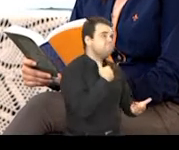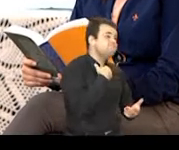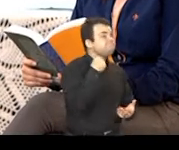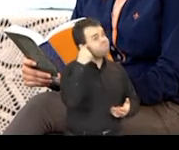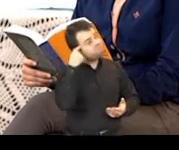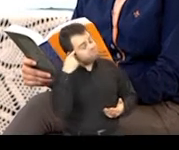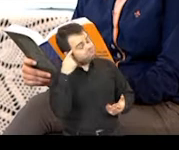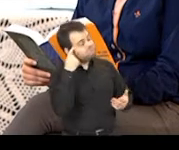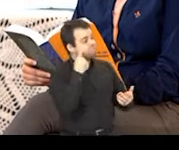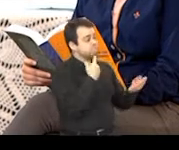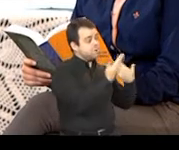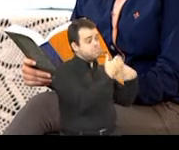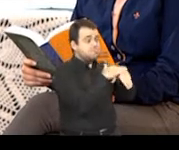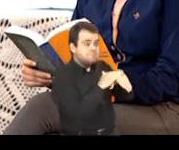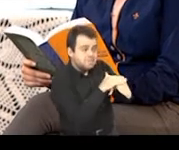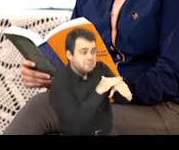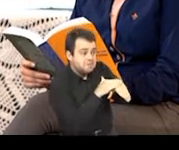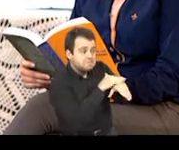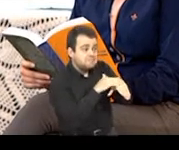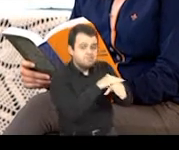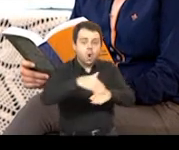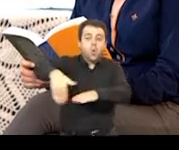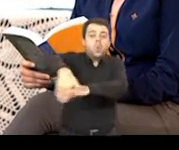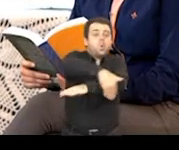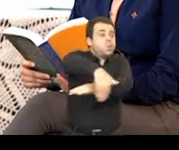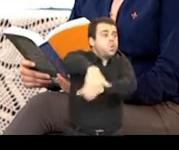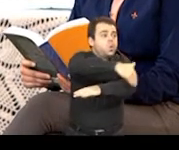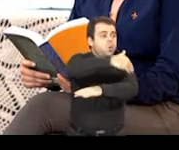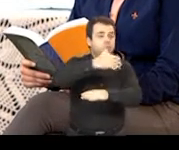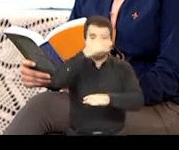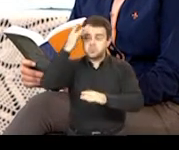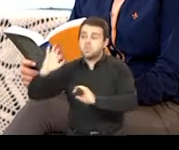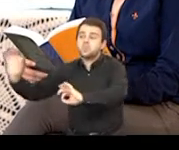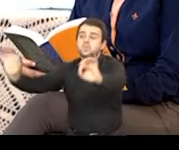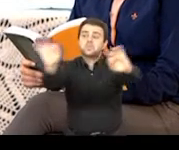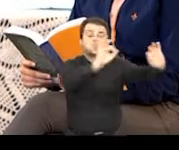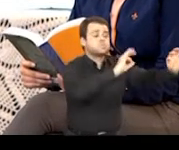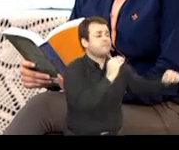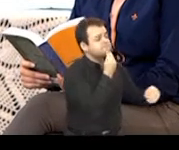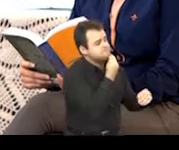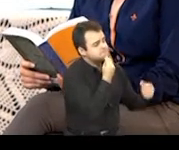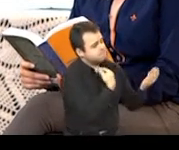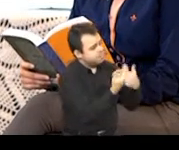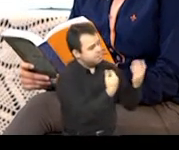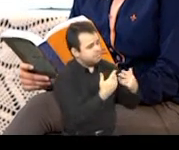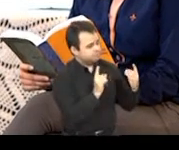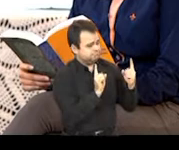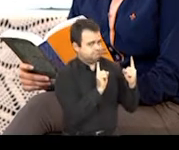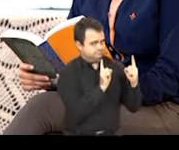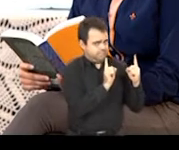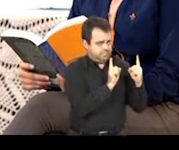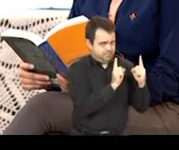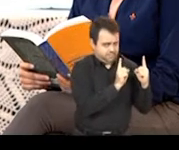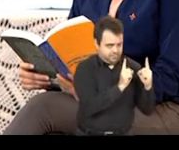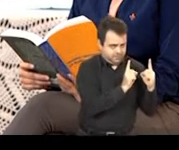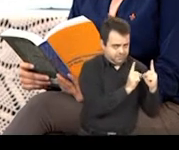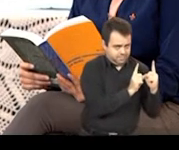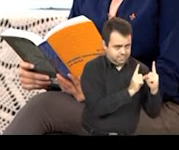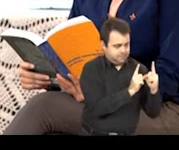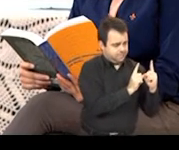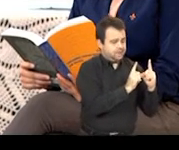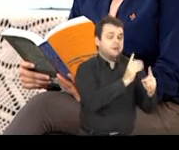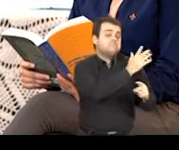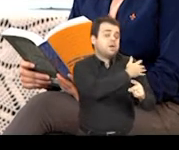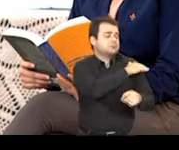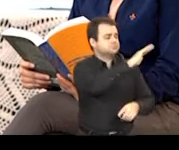pudéssemos conversar um instante numa rua afastada, disse ele, aproximando-se mais. Acariciou-lhe